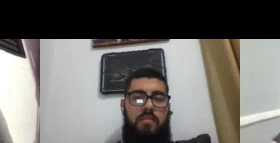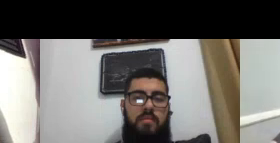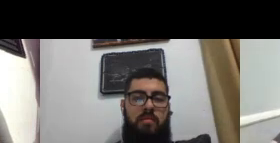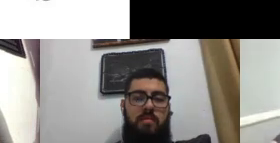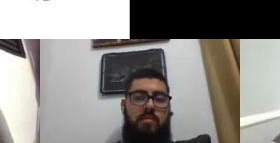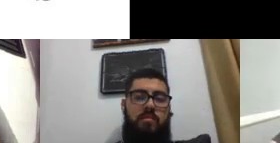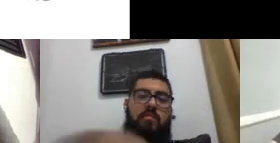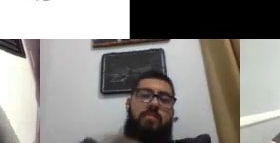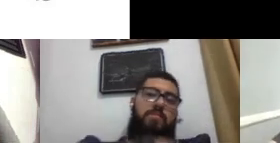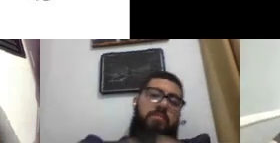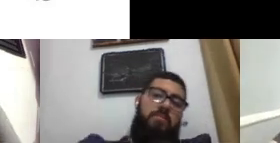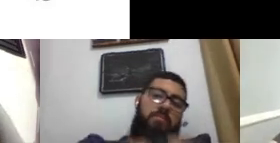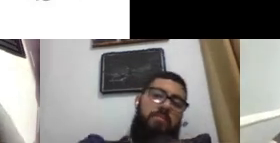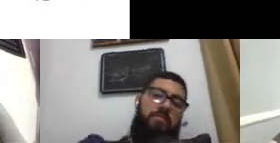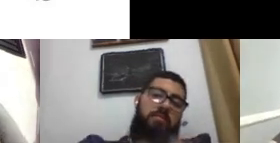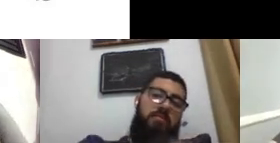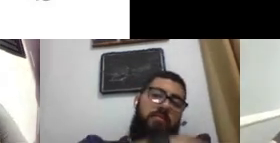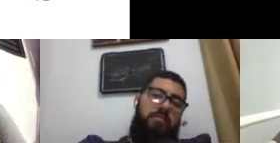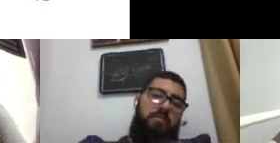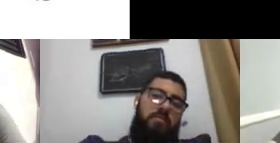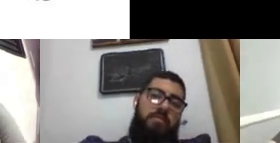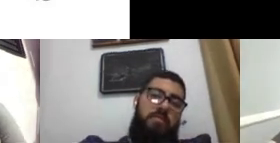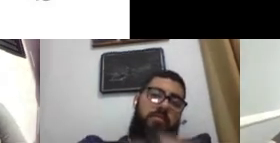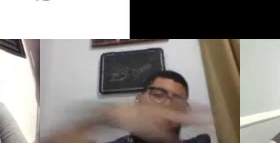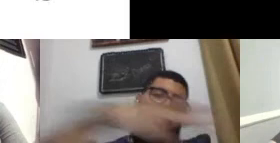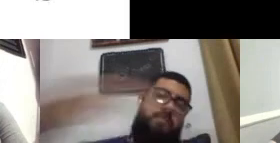para vocês. E